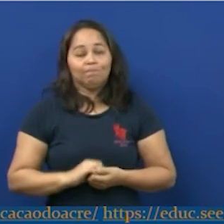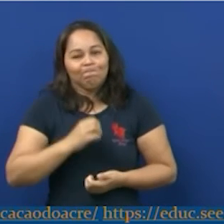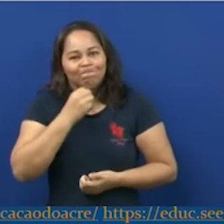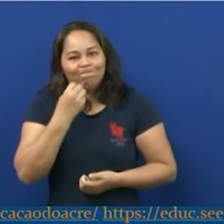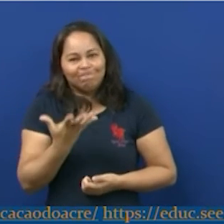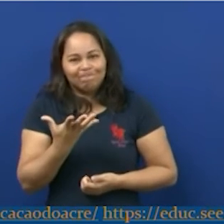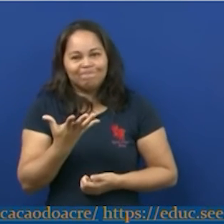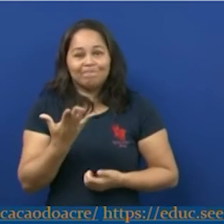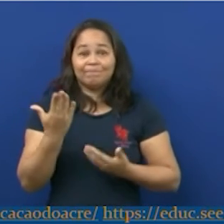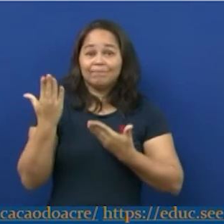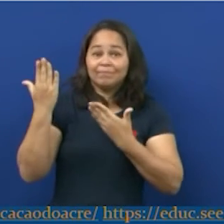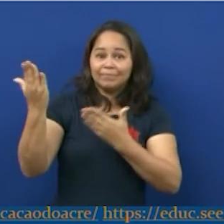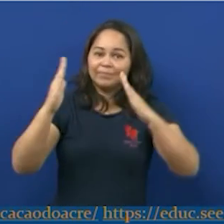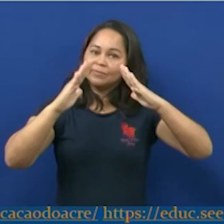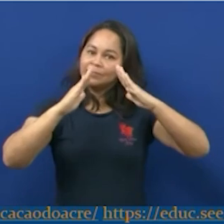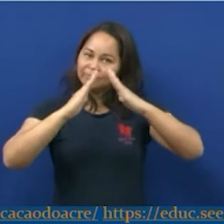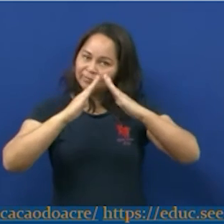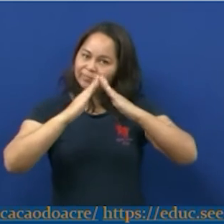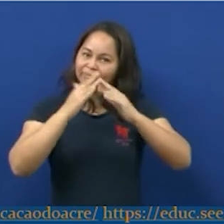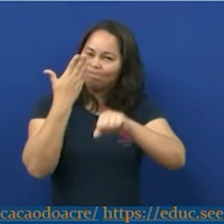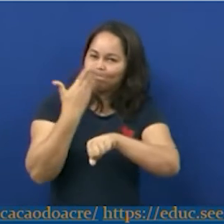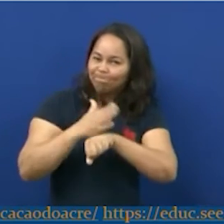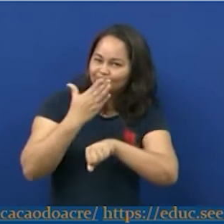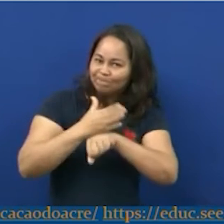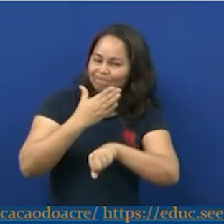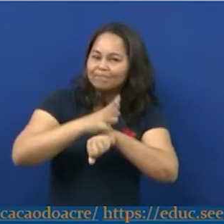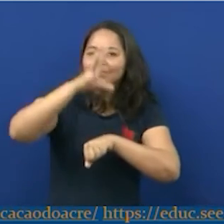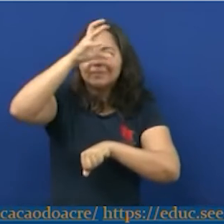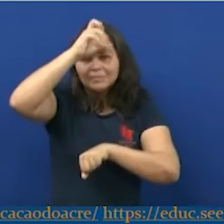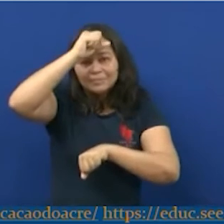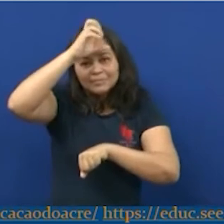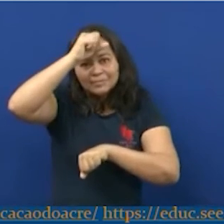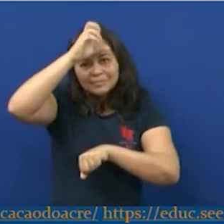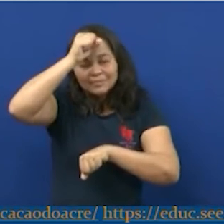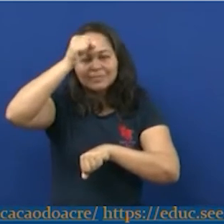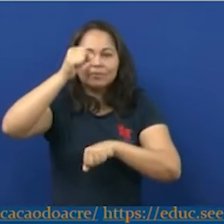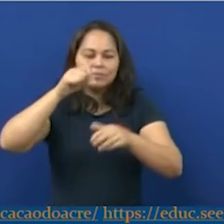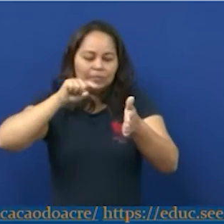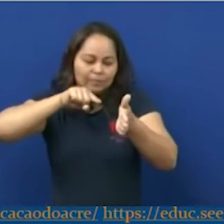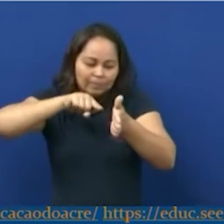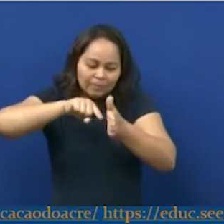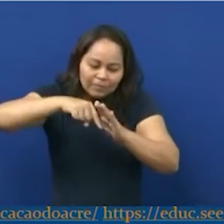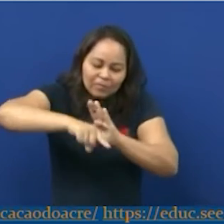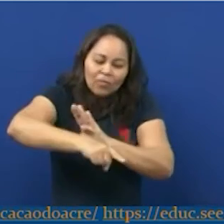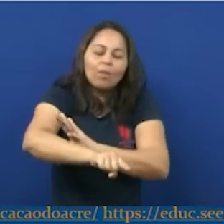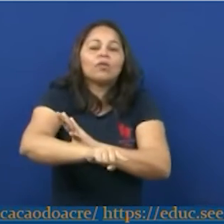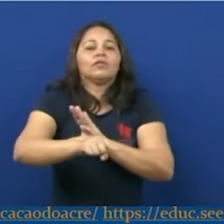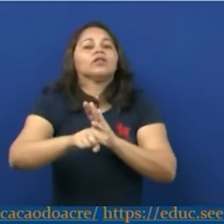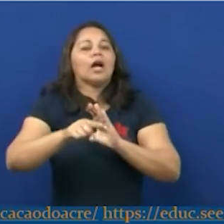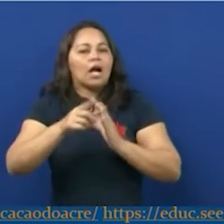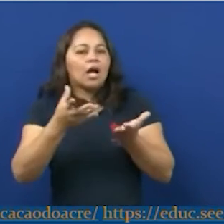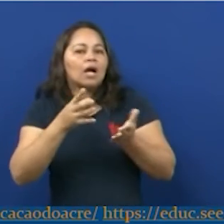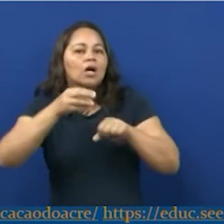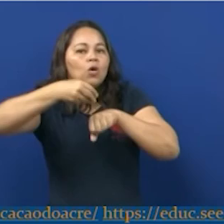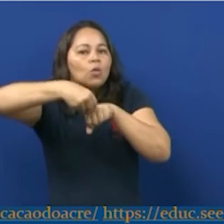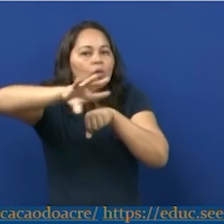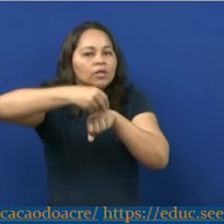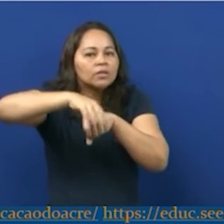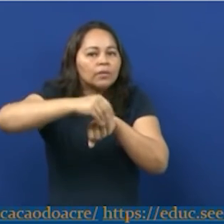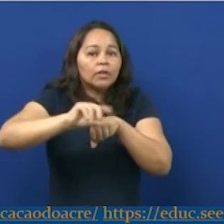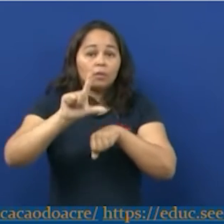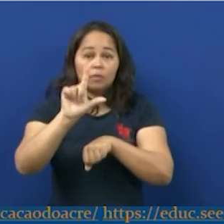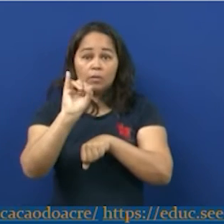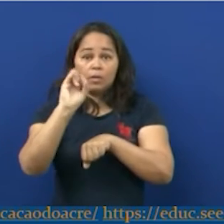Bom, fica para você em casa então, exercitar, suscitar mais conhecimento sobre esse assunto. Estou deixando aí alguns links